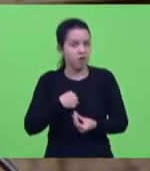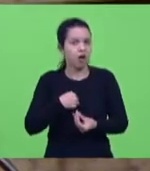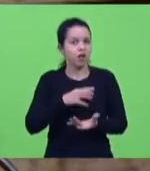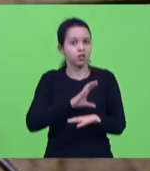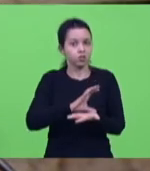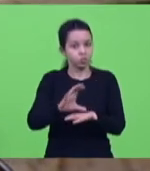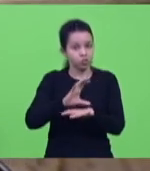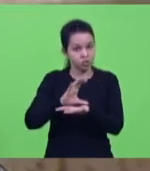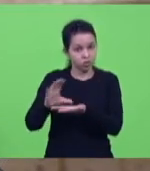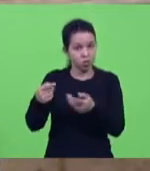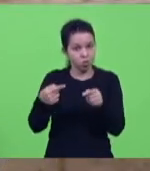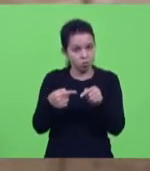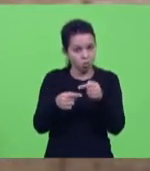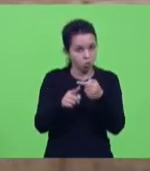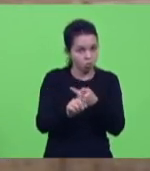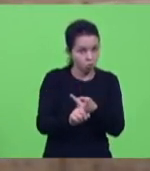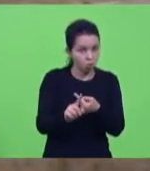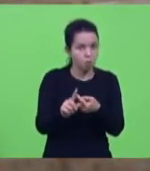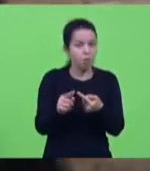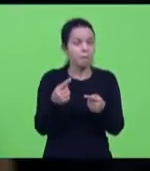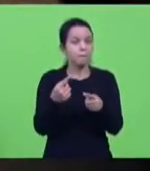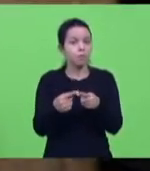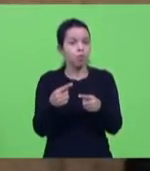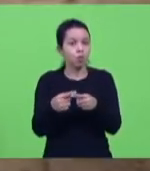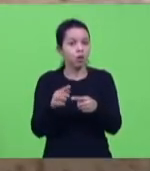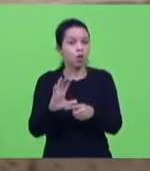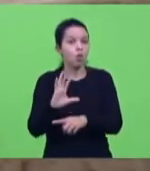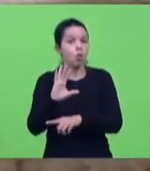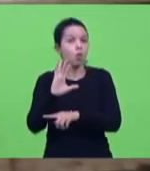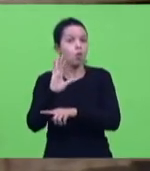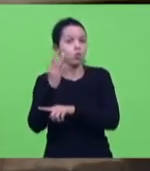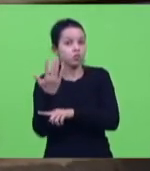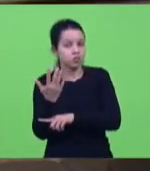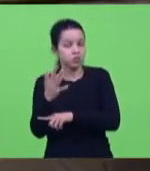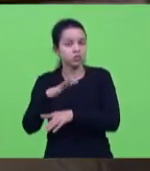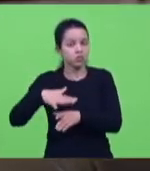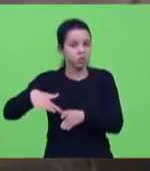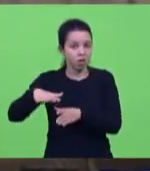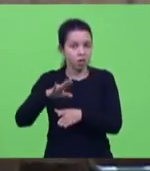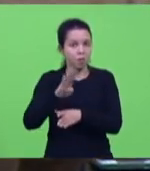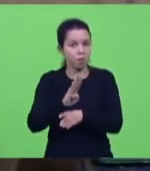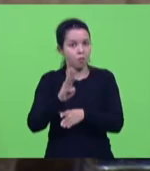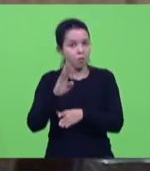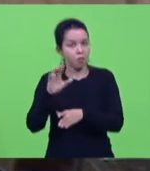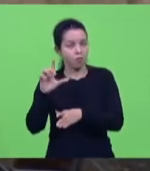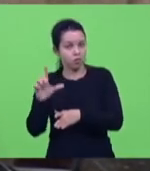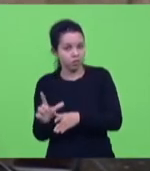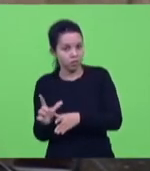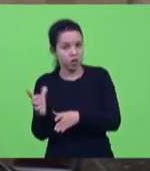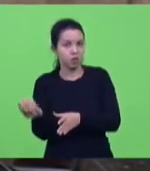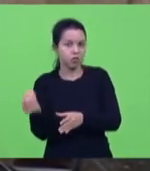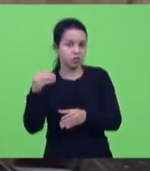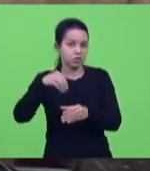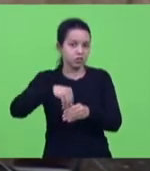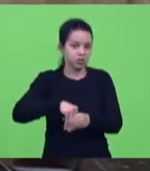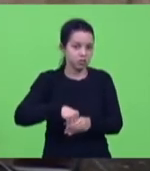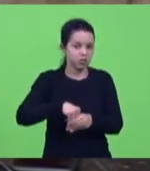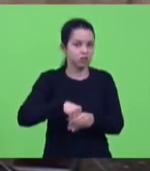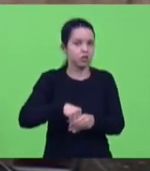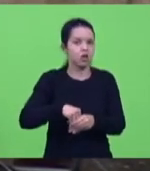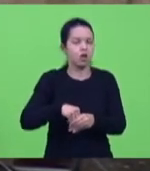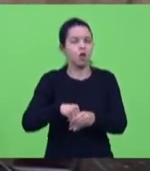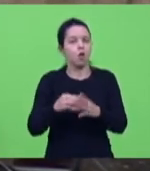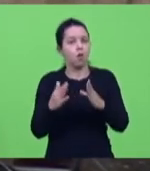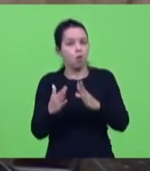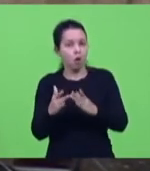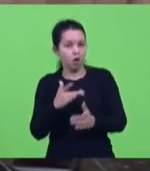é porque estava acontecendo em Blumenau, dentro de posto de saúde, dentro de instituições públicas.